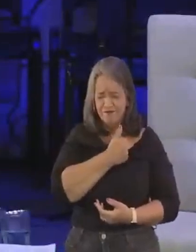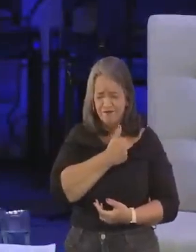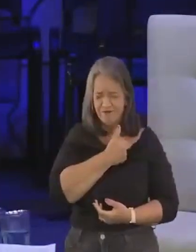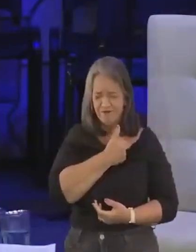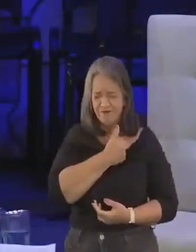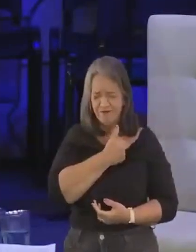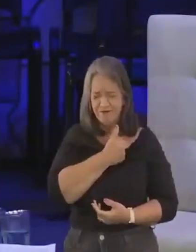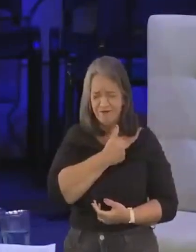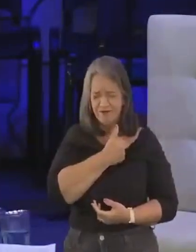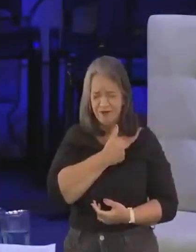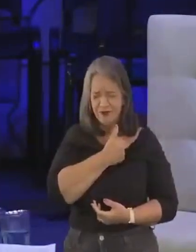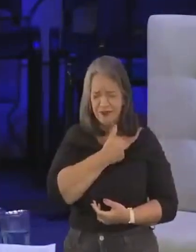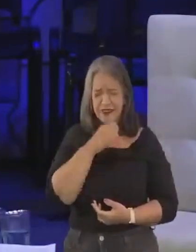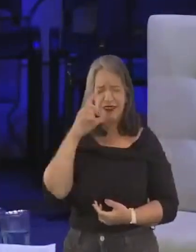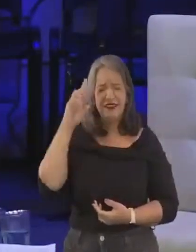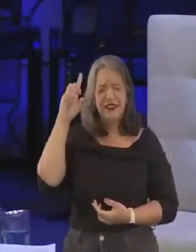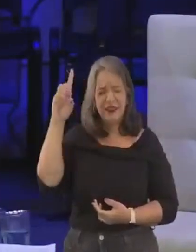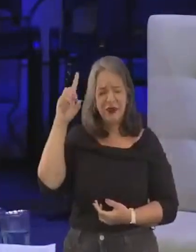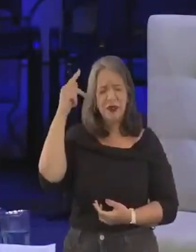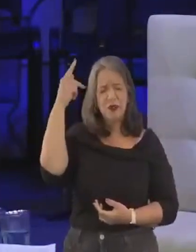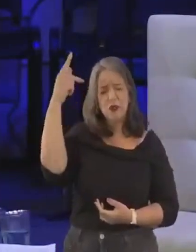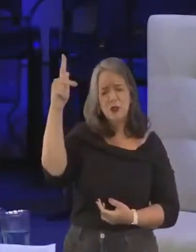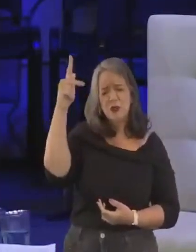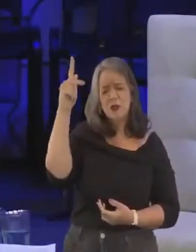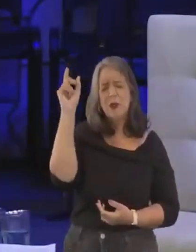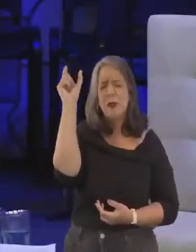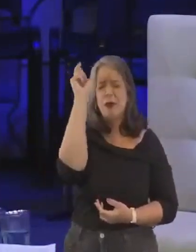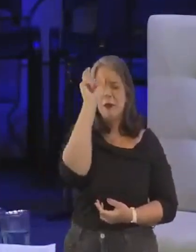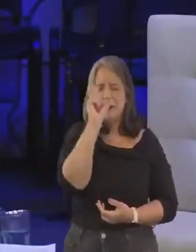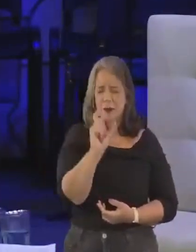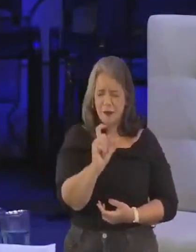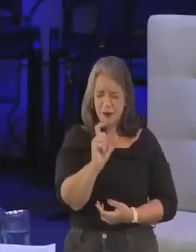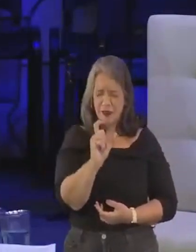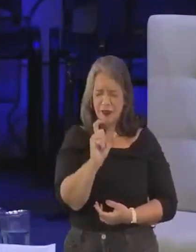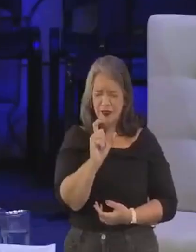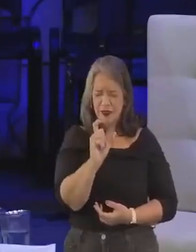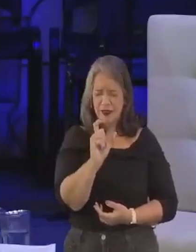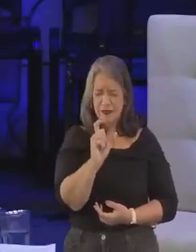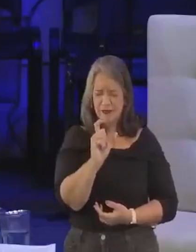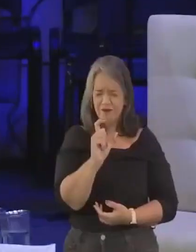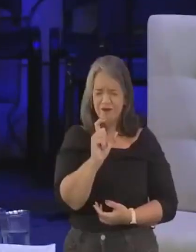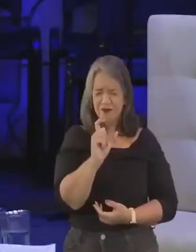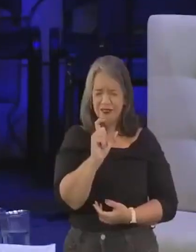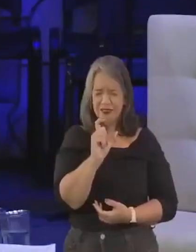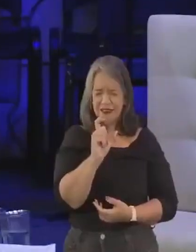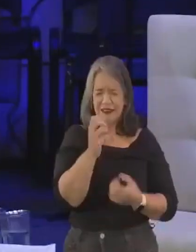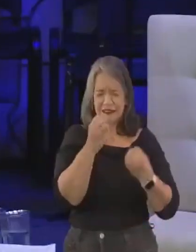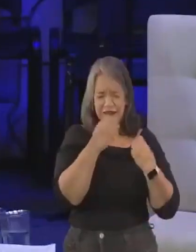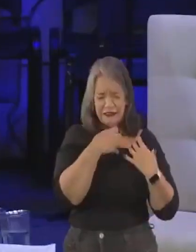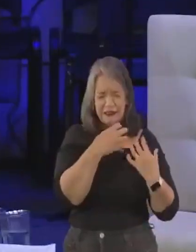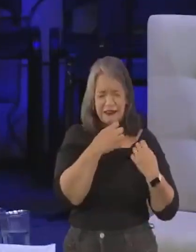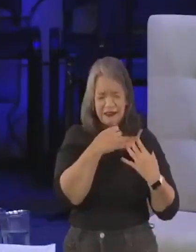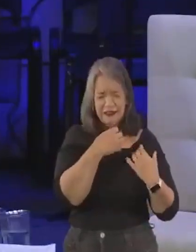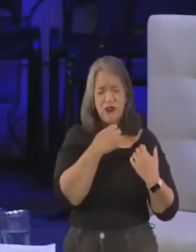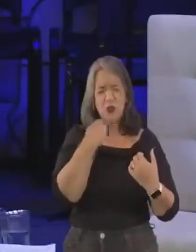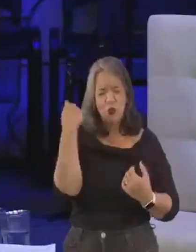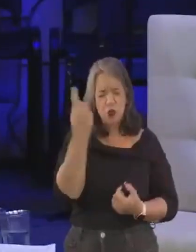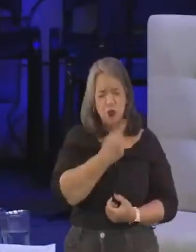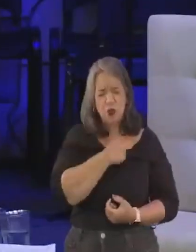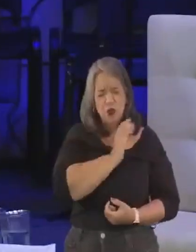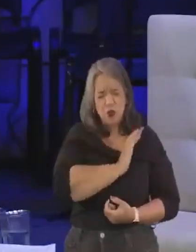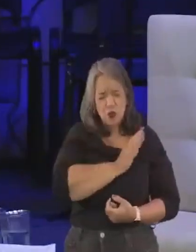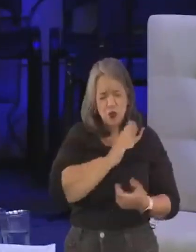Deus, que a Tua palavra, Deus, possa falar profundamente ao coração do Teu povo que está aqui